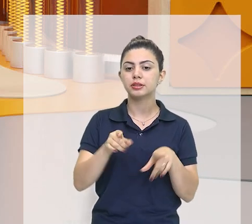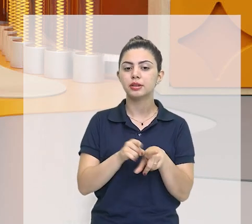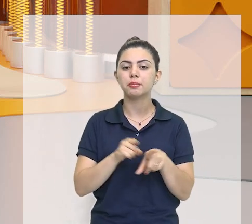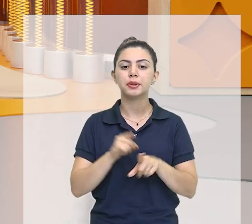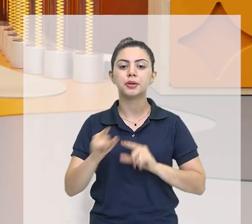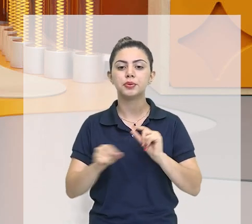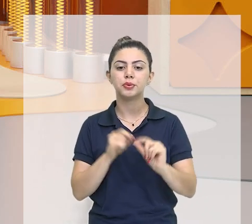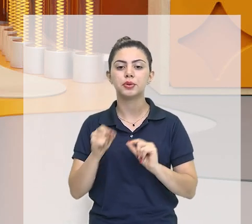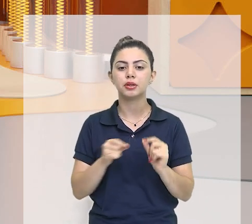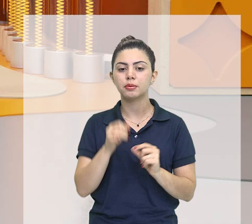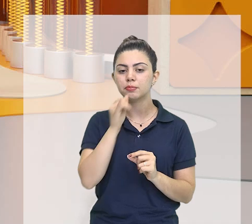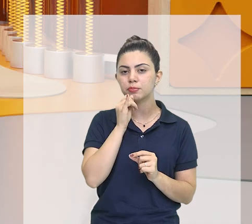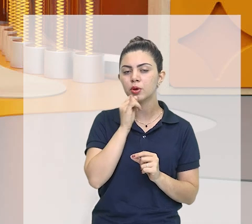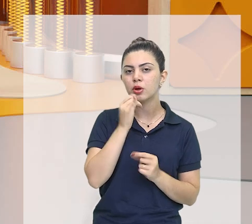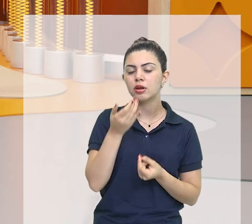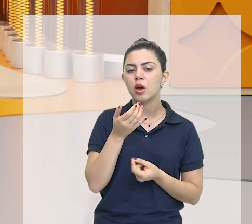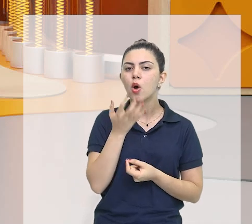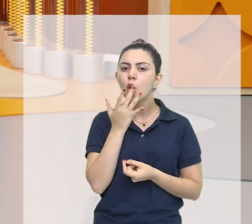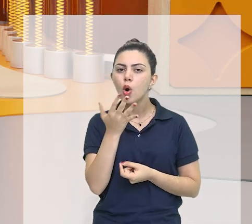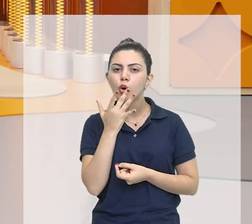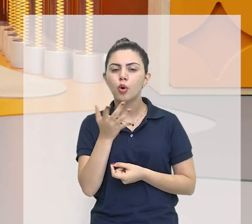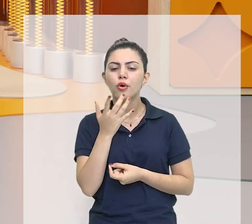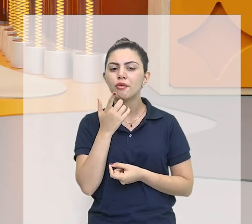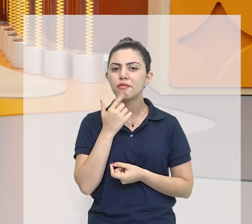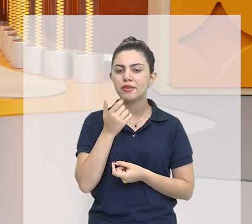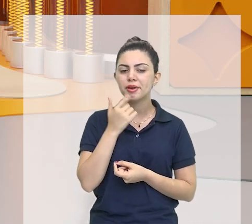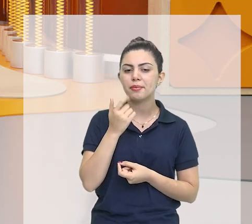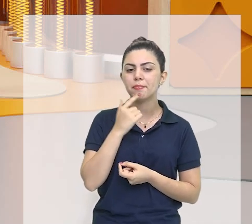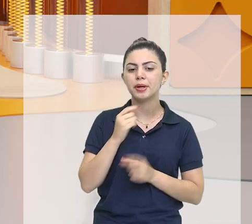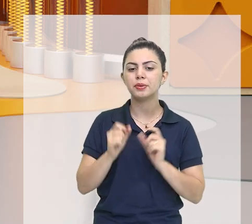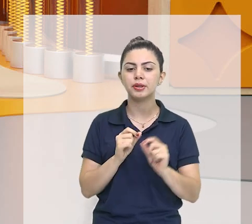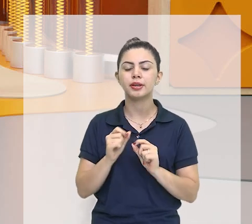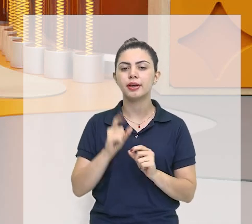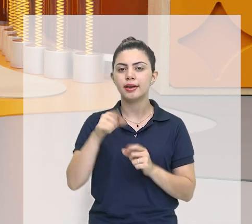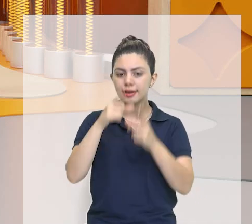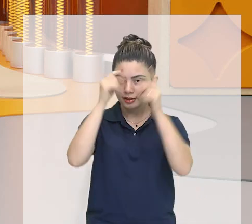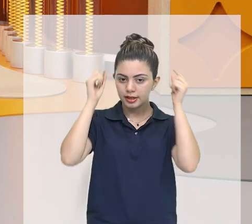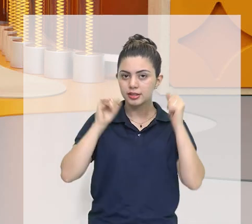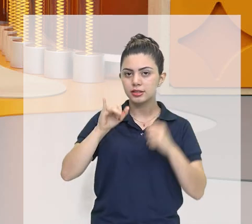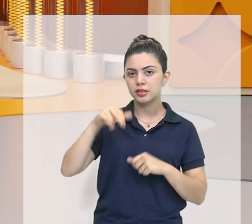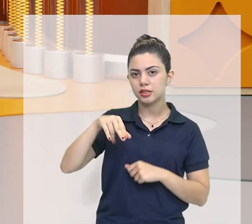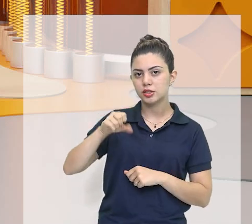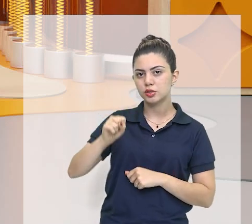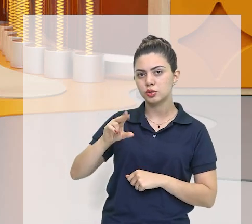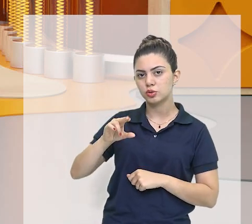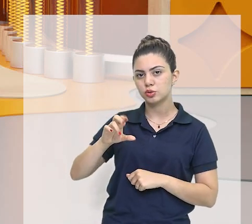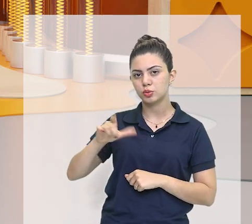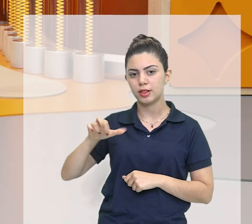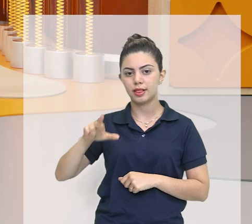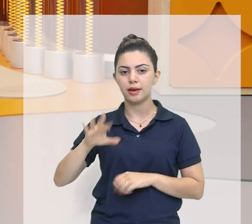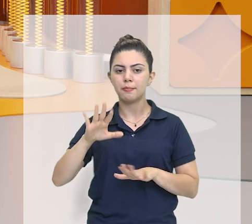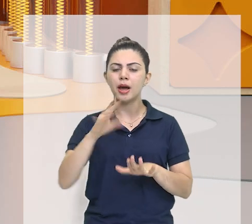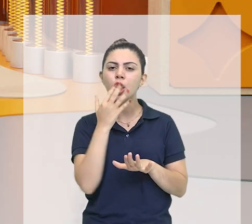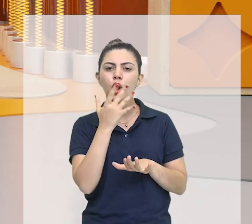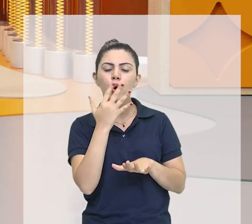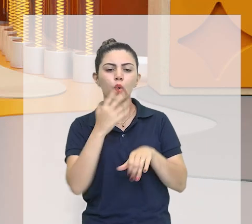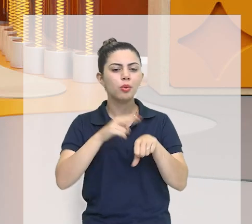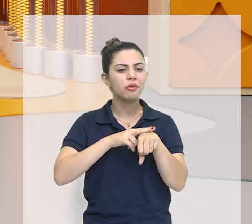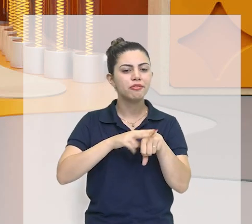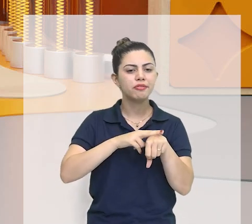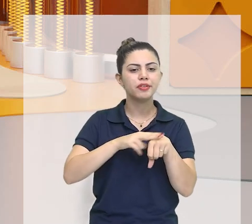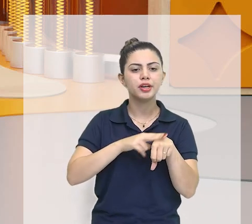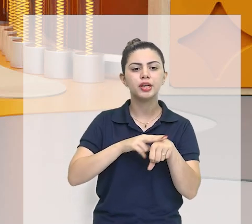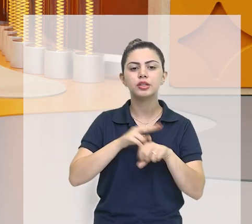aqui ligada, então, essa parte meio vermelha, a Grécia insular. E a gente tem, então, lá na parte verdinha ali, a gente tem, então, o quê?